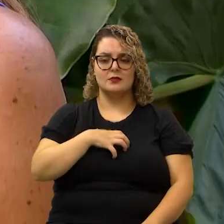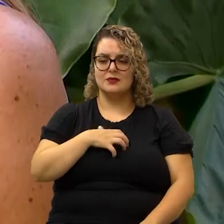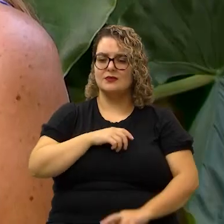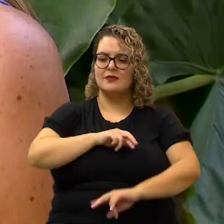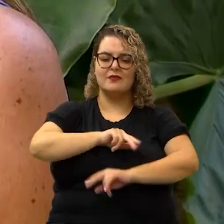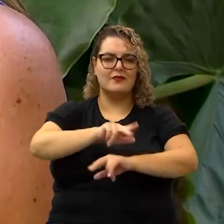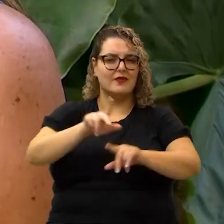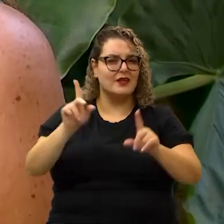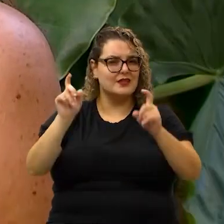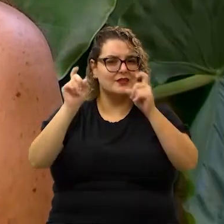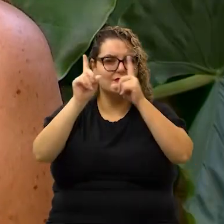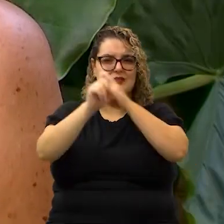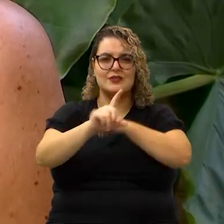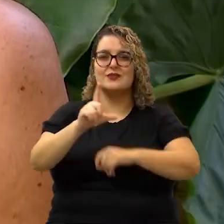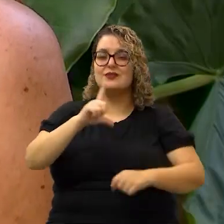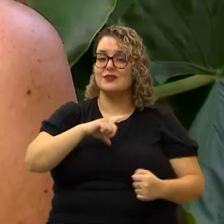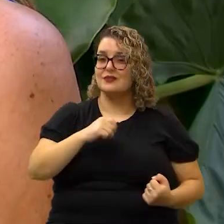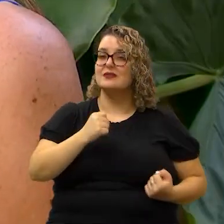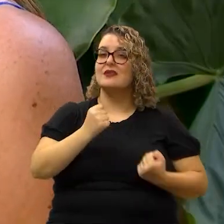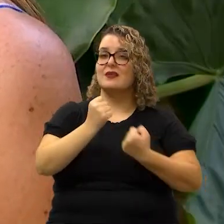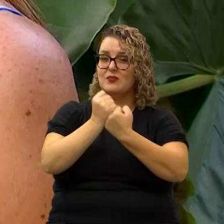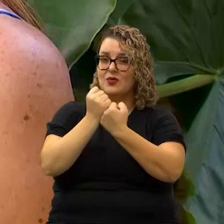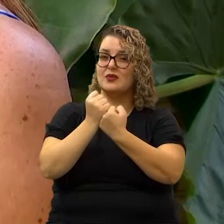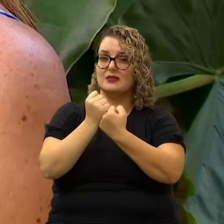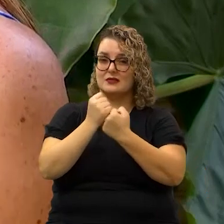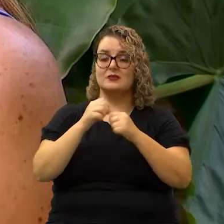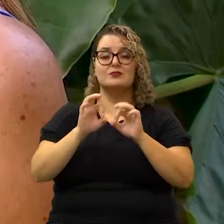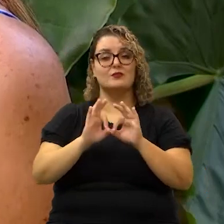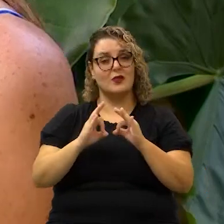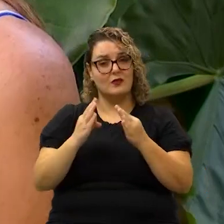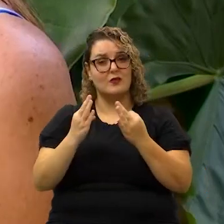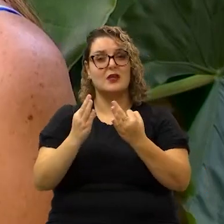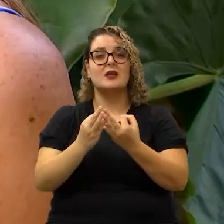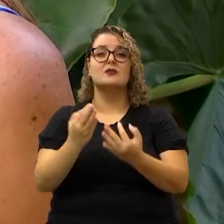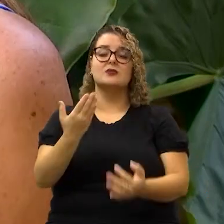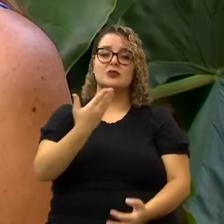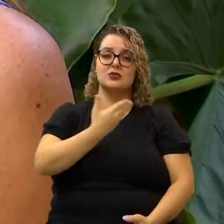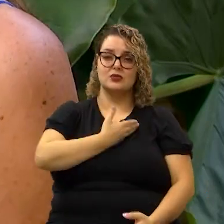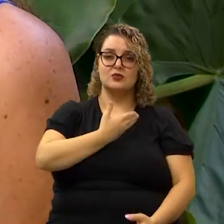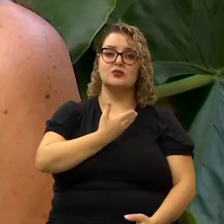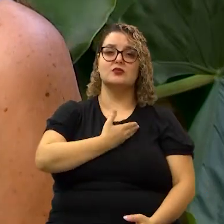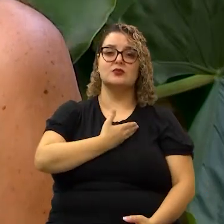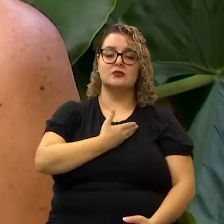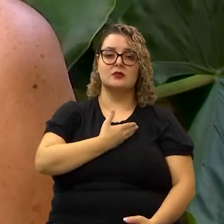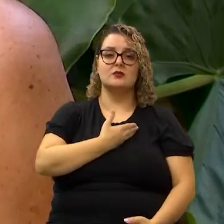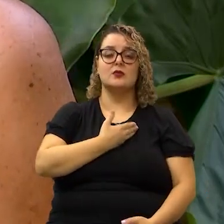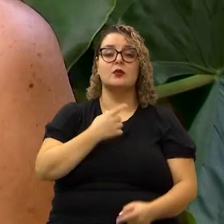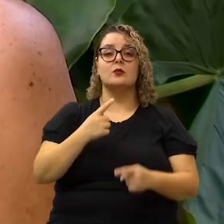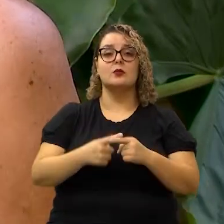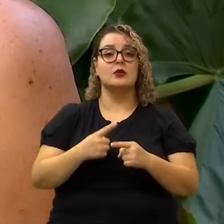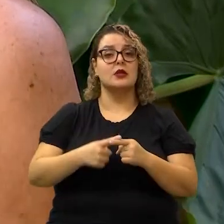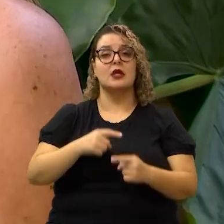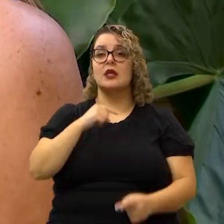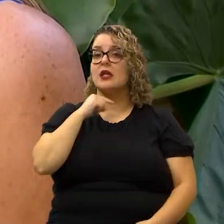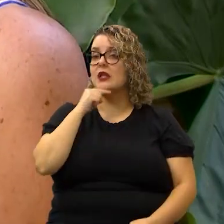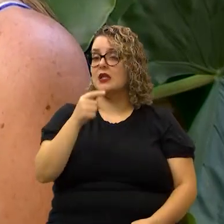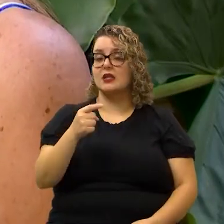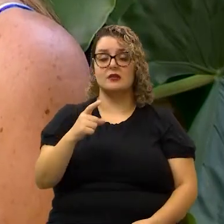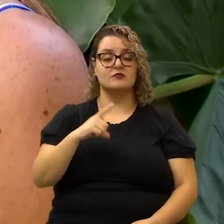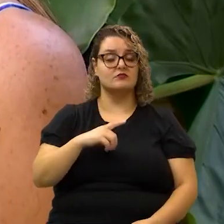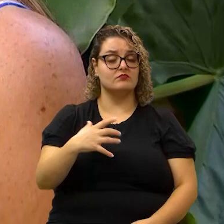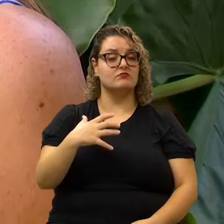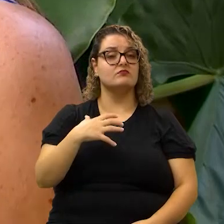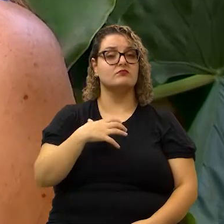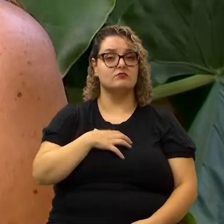Eu senti muita dificuldade de ter apoio da família e dos amigos, porque